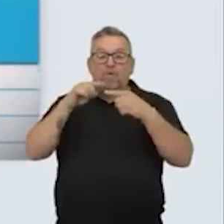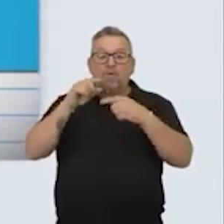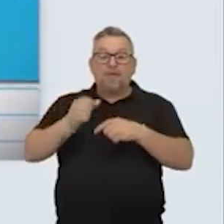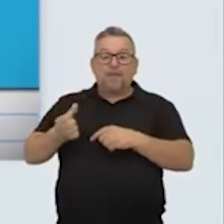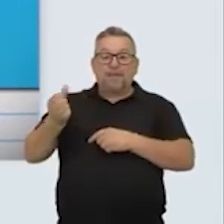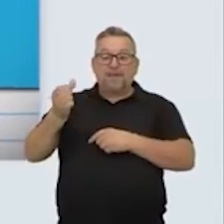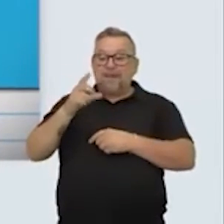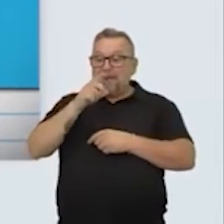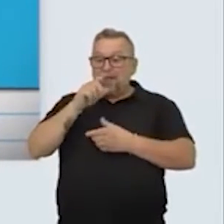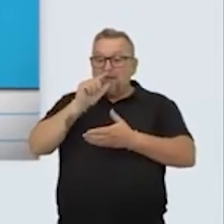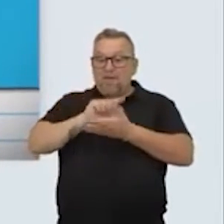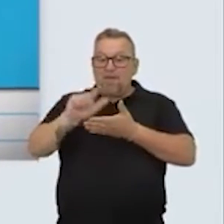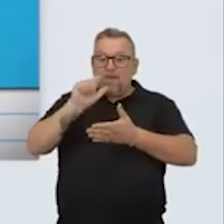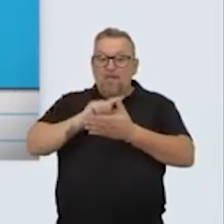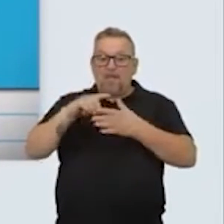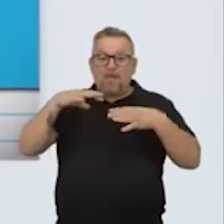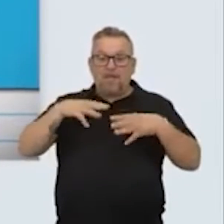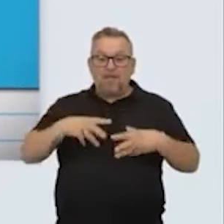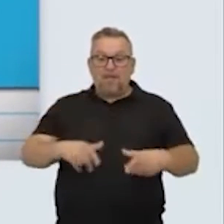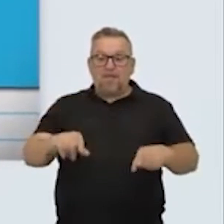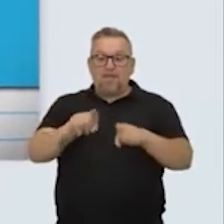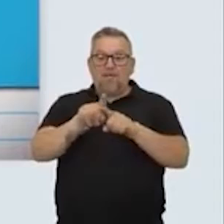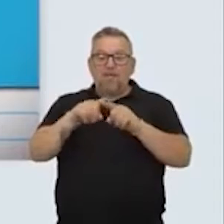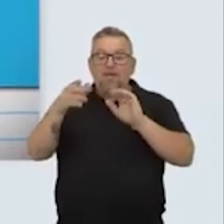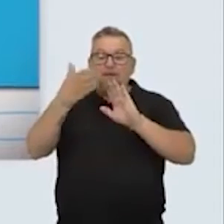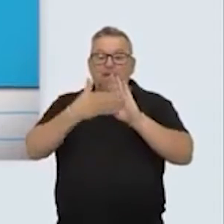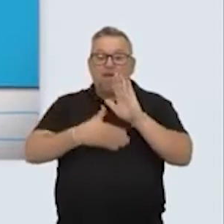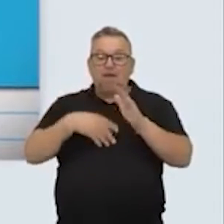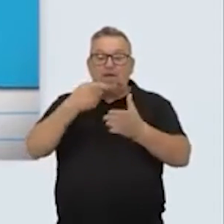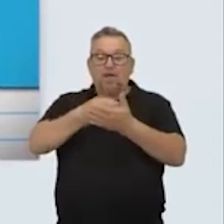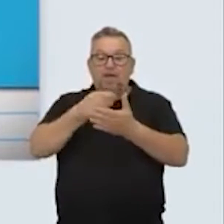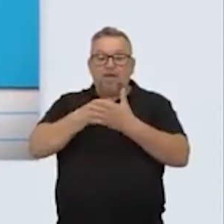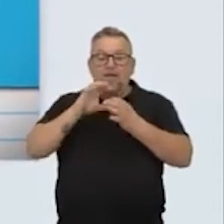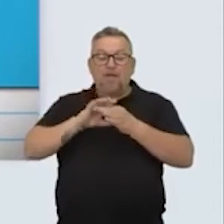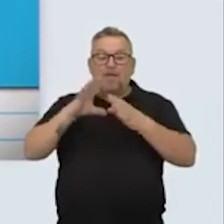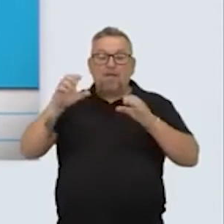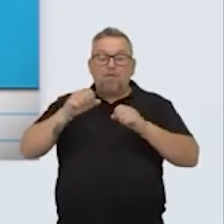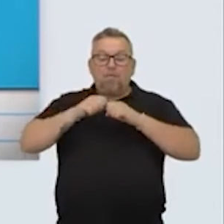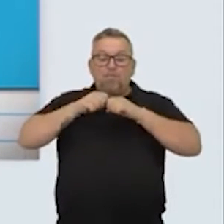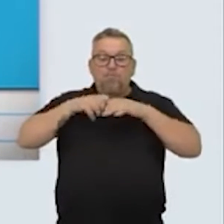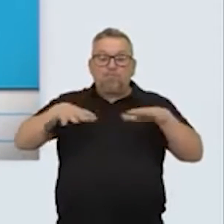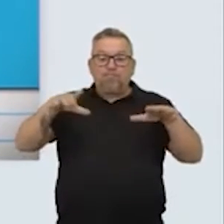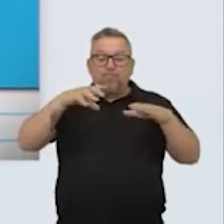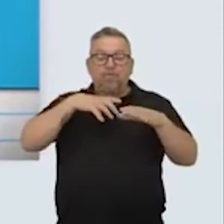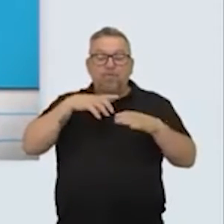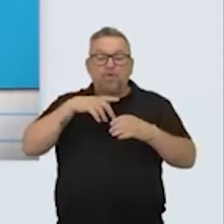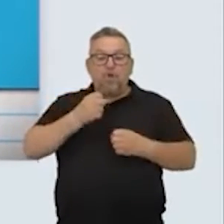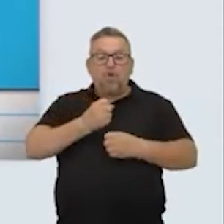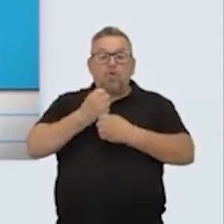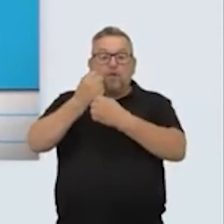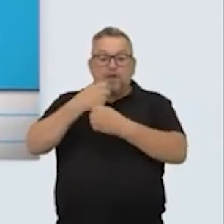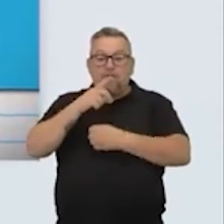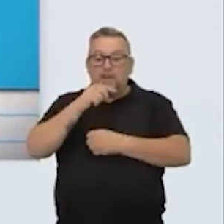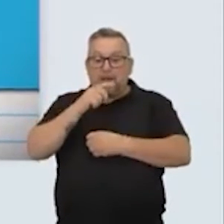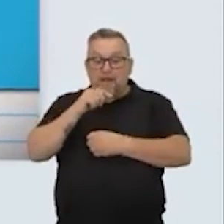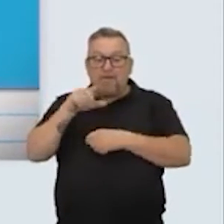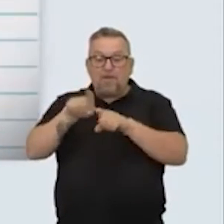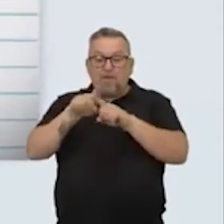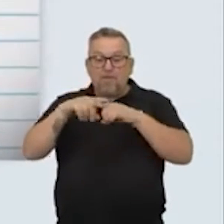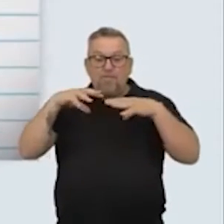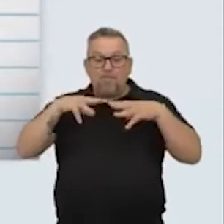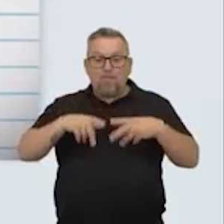6, água limpa e saneamento. A proposta é garantir disponibilidade e manejo sustentável da água e saneamento para